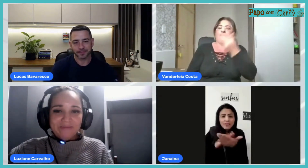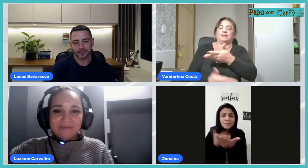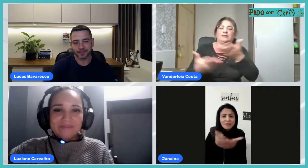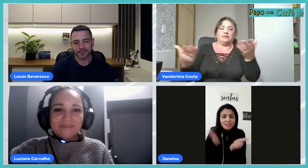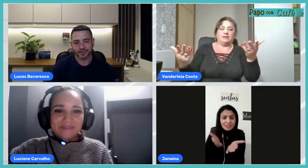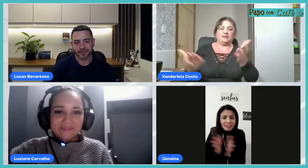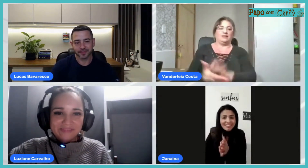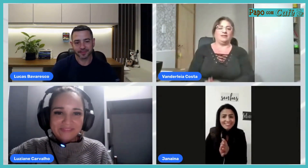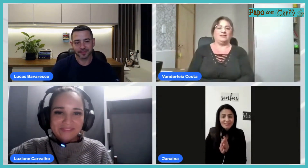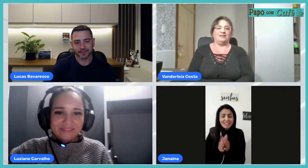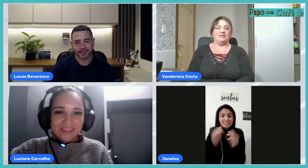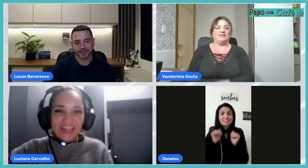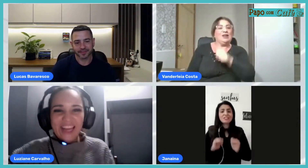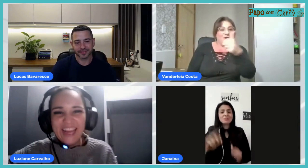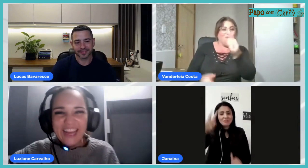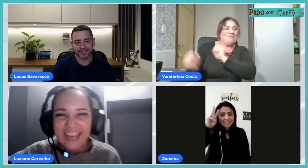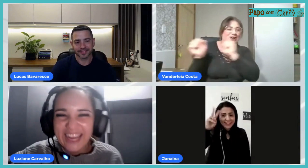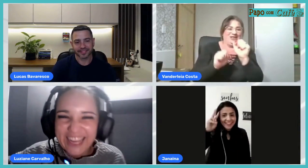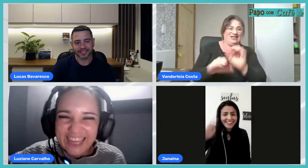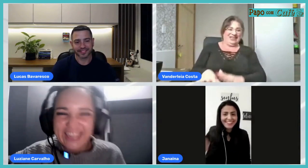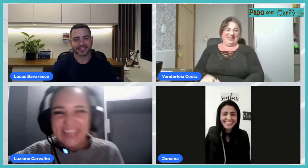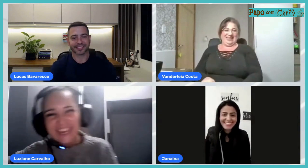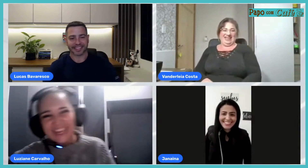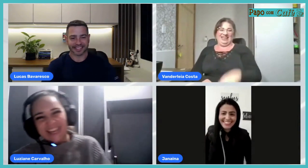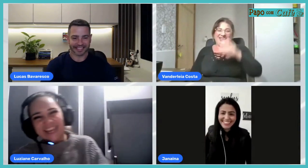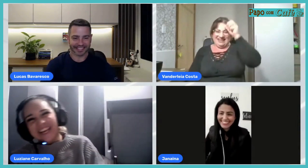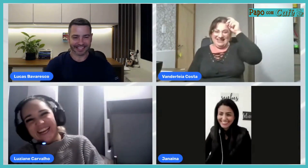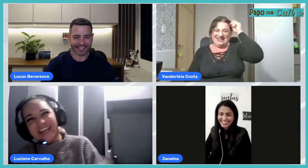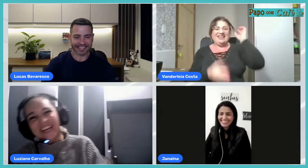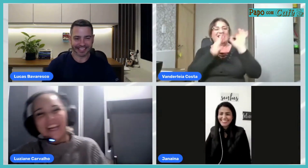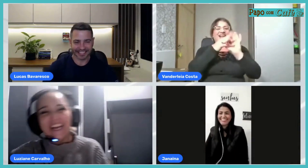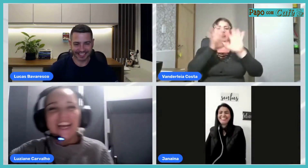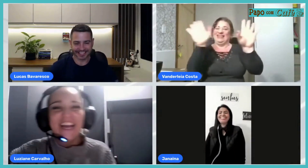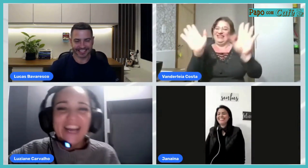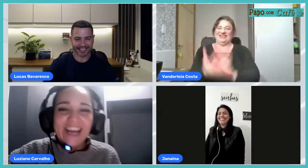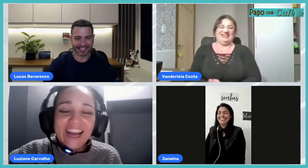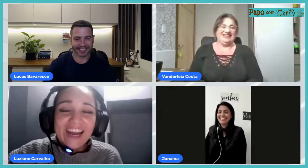Posso continuar interpretando agora, para dar descanso no Vanderleia?